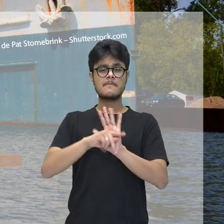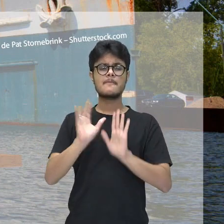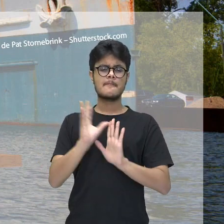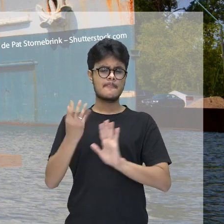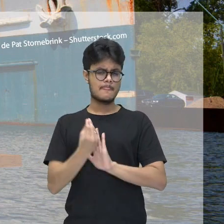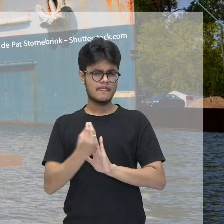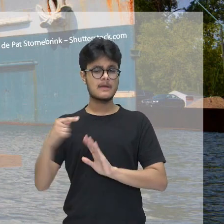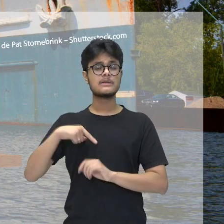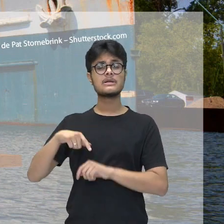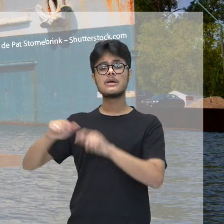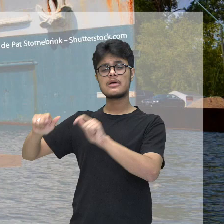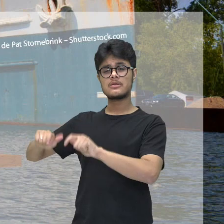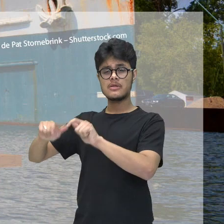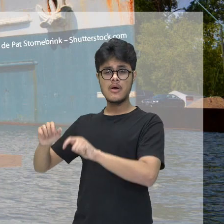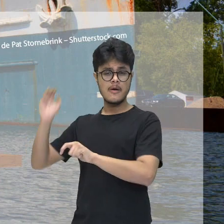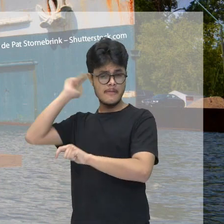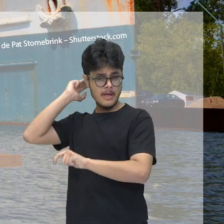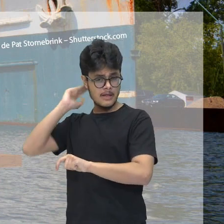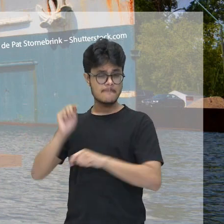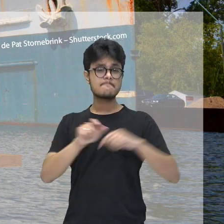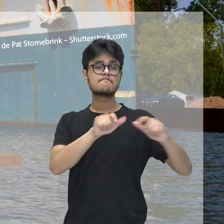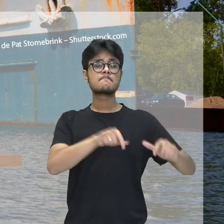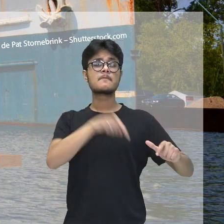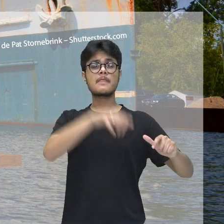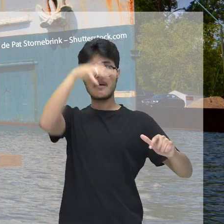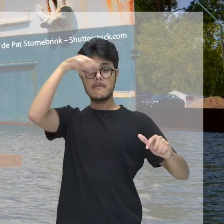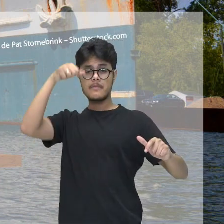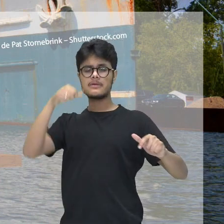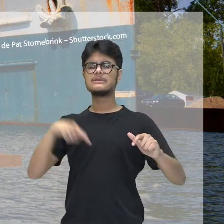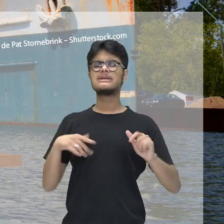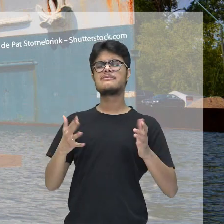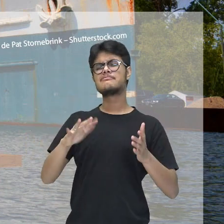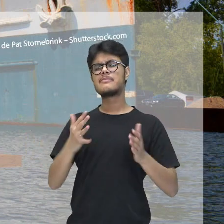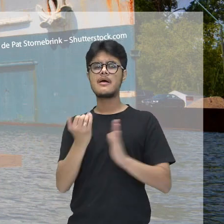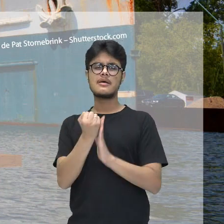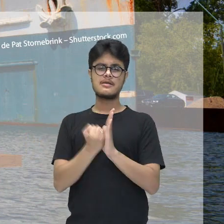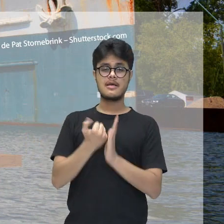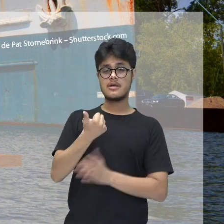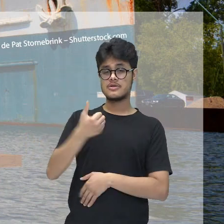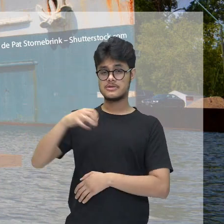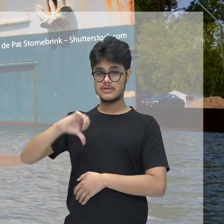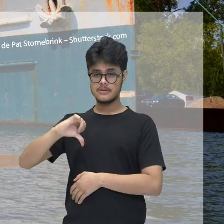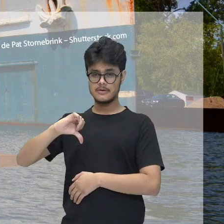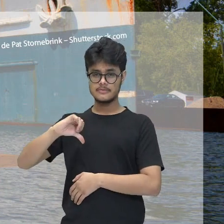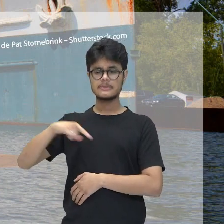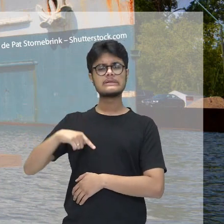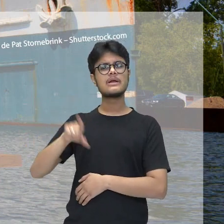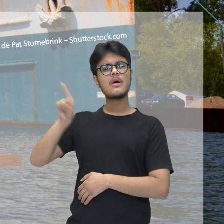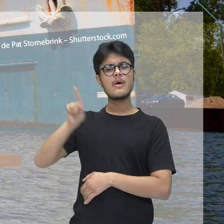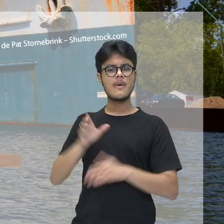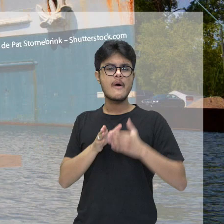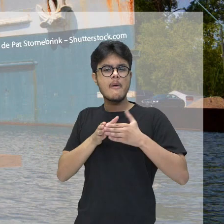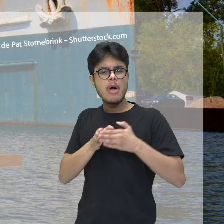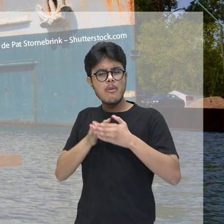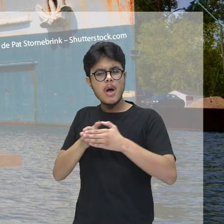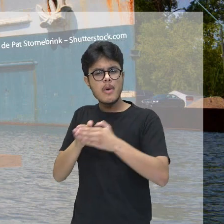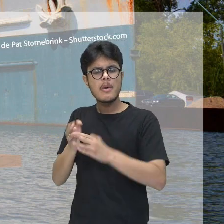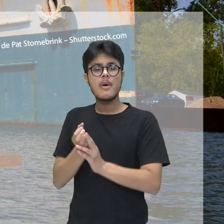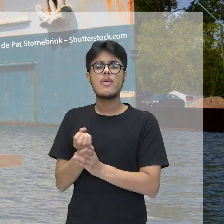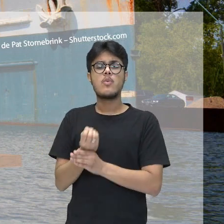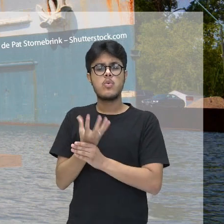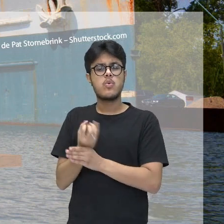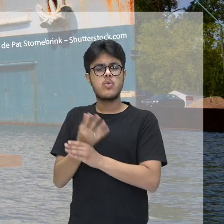como Belém e Manaus, ali pelo século XIX. Então, esses barcos, eles